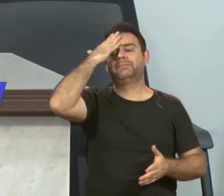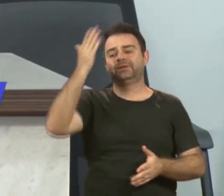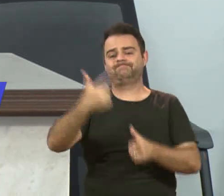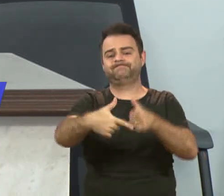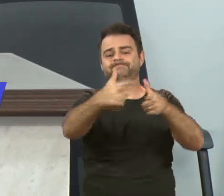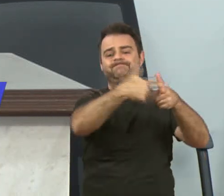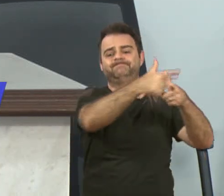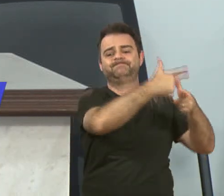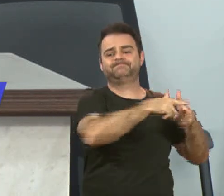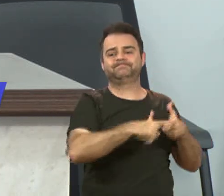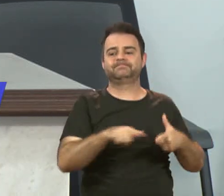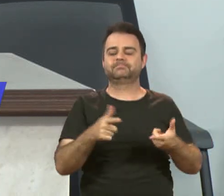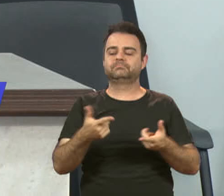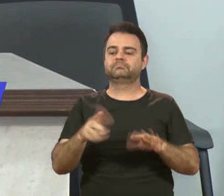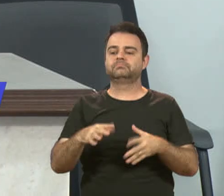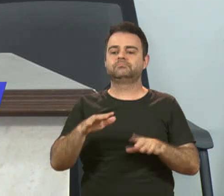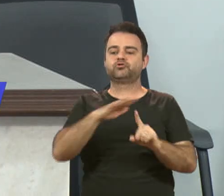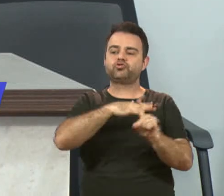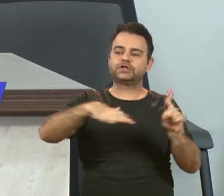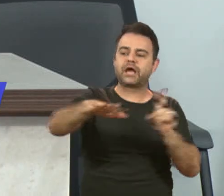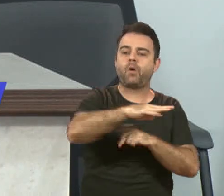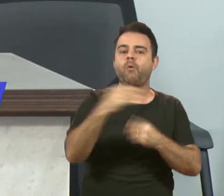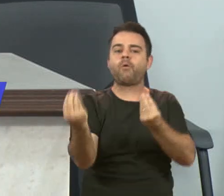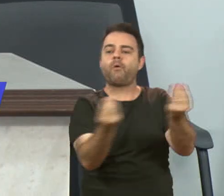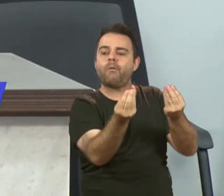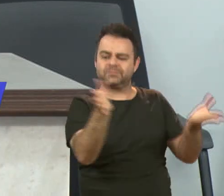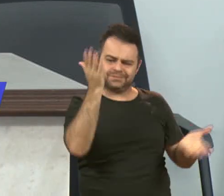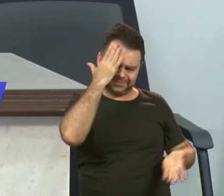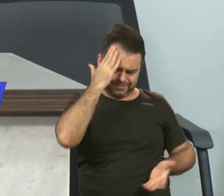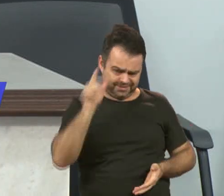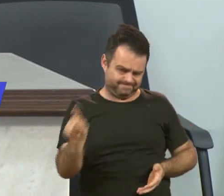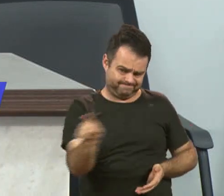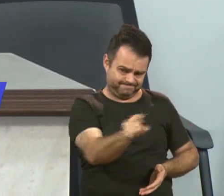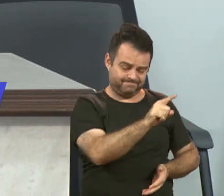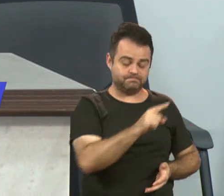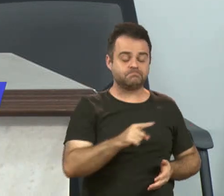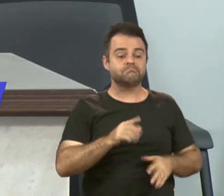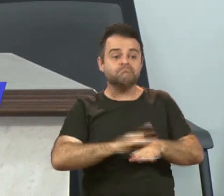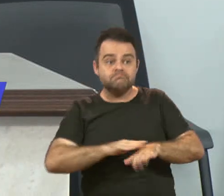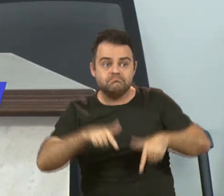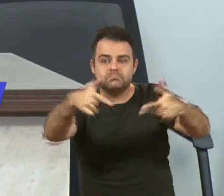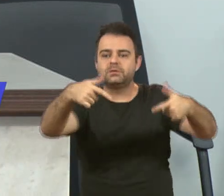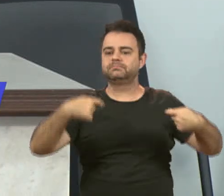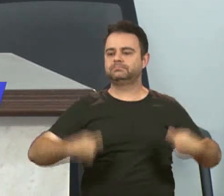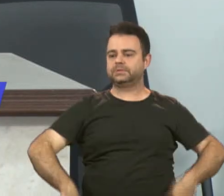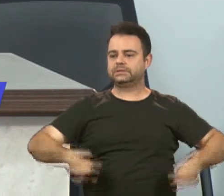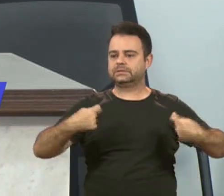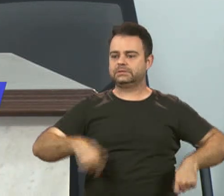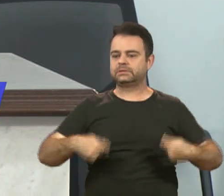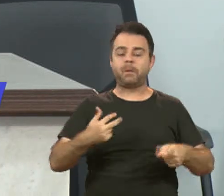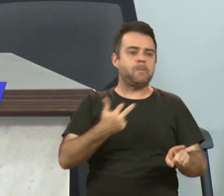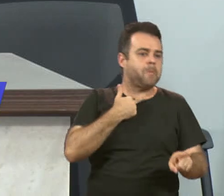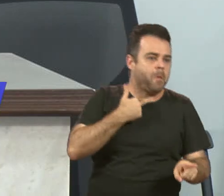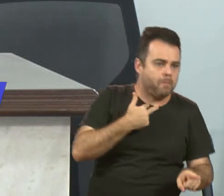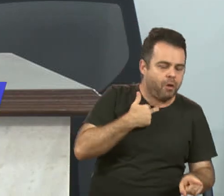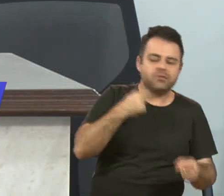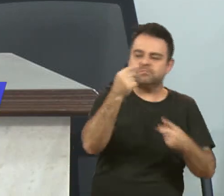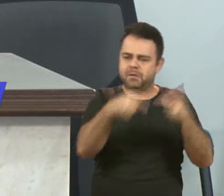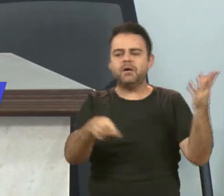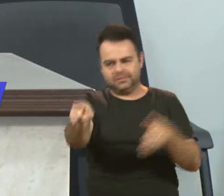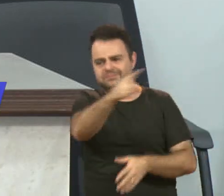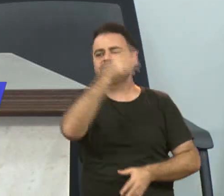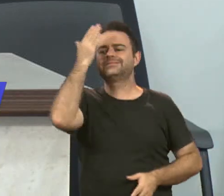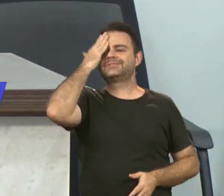questões sociais nessa cidade e sabe o que precisa ser feito. E não pode ser feito